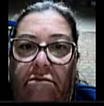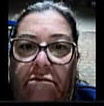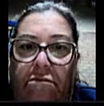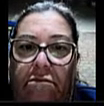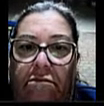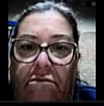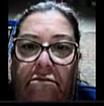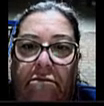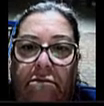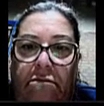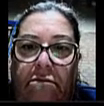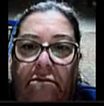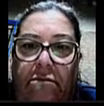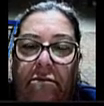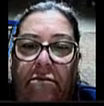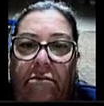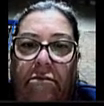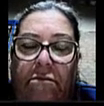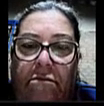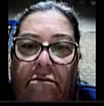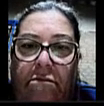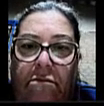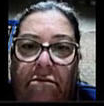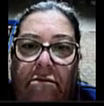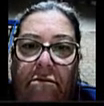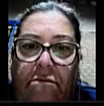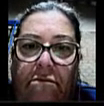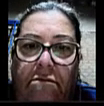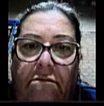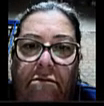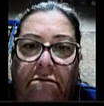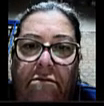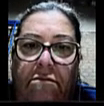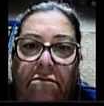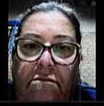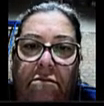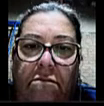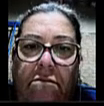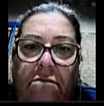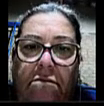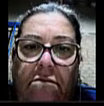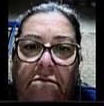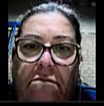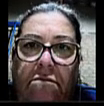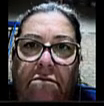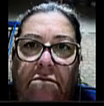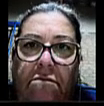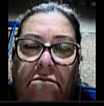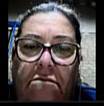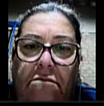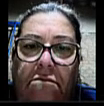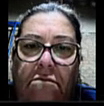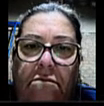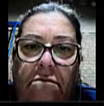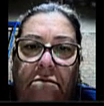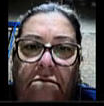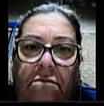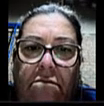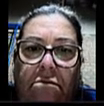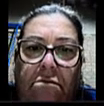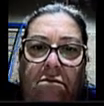Vamos lá, fica à vontade. Então tá bom, queria primeiro dar boa noite a todos, acho que vocês já me conhecem, eu sou a Lívia,